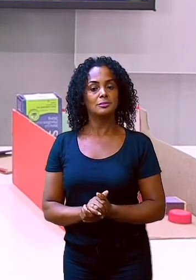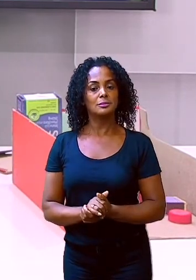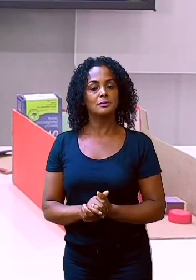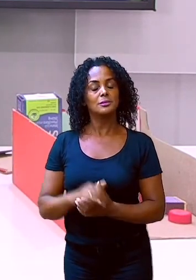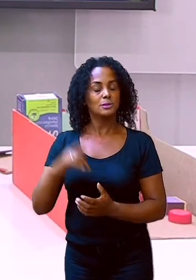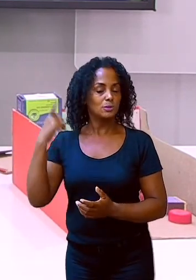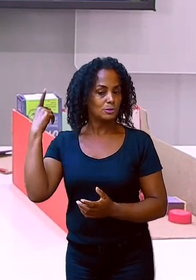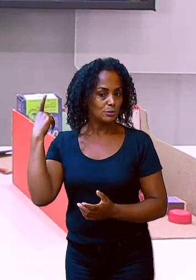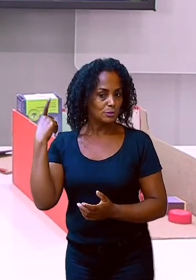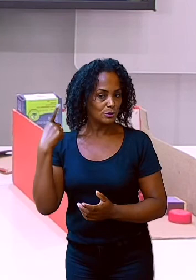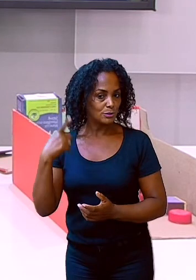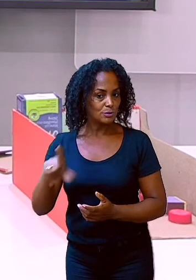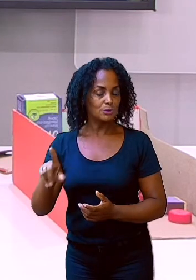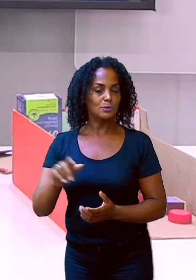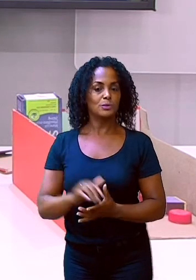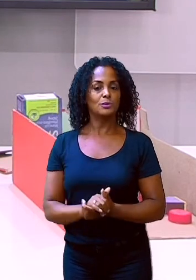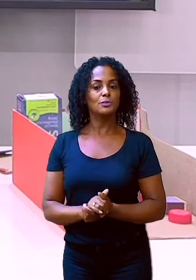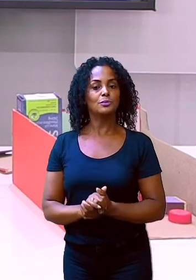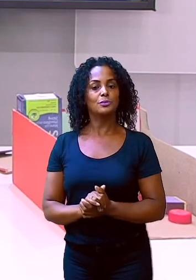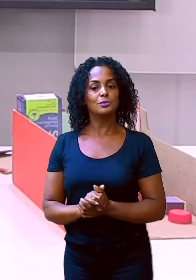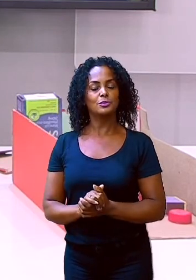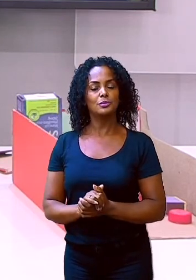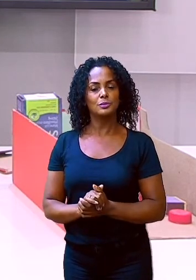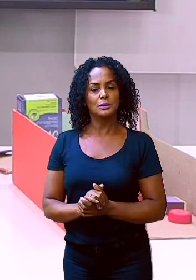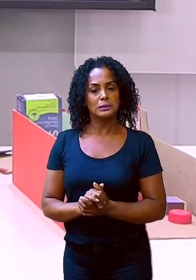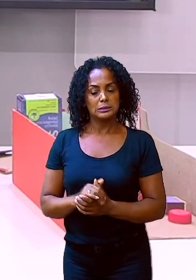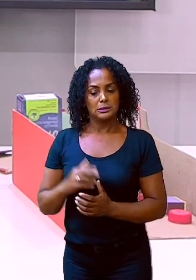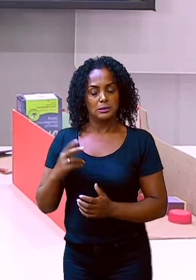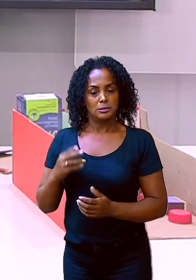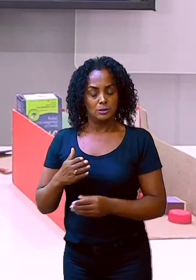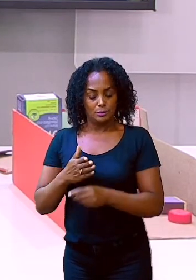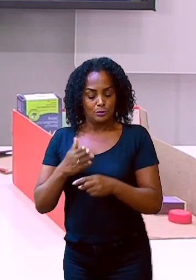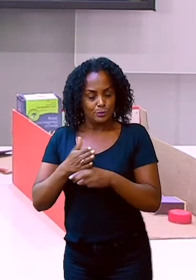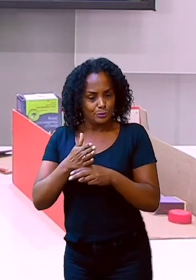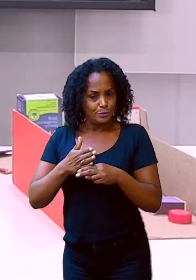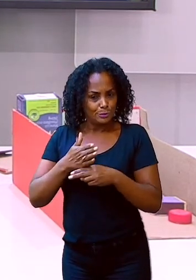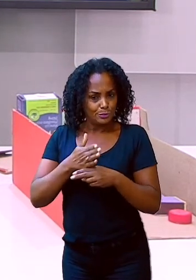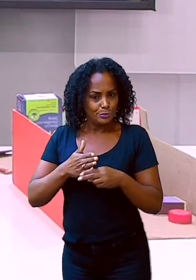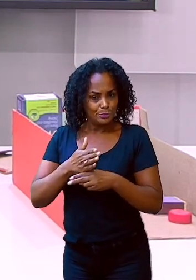Novamente, né, para a gente recortar, vocês irão precisar da ajuda de um adulto.